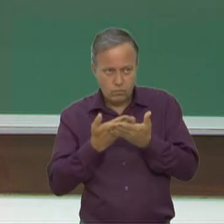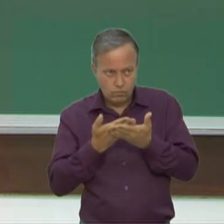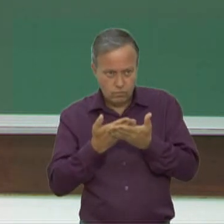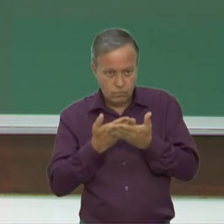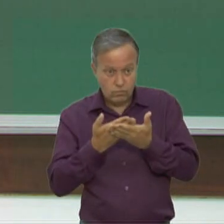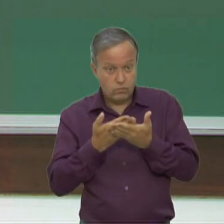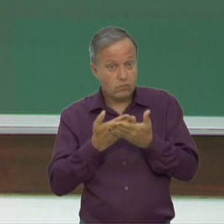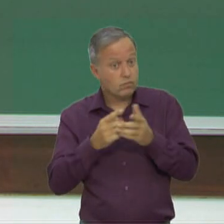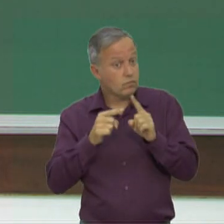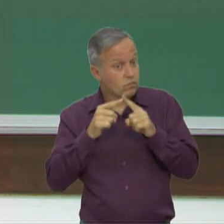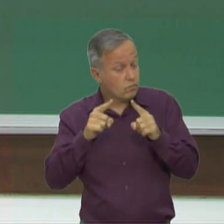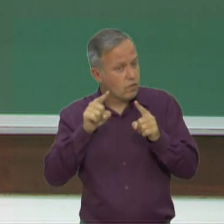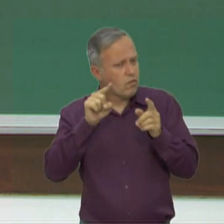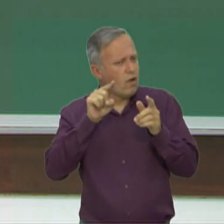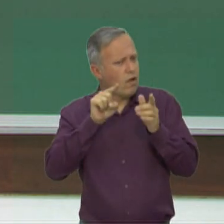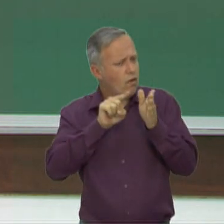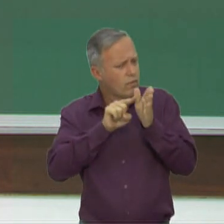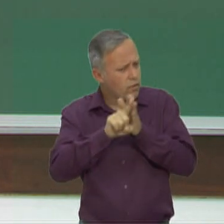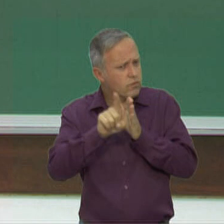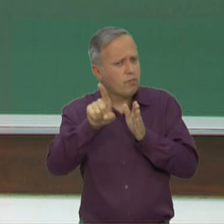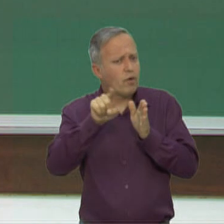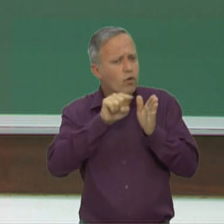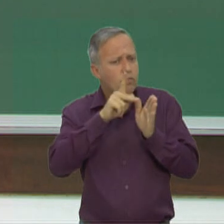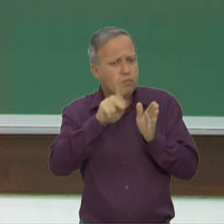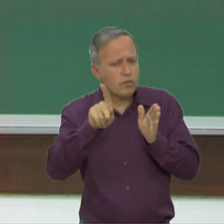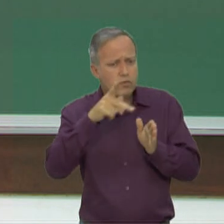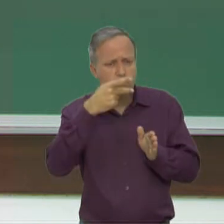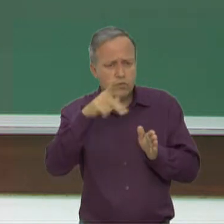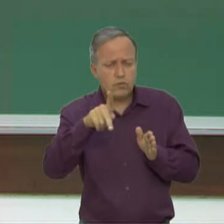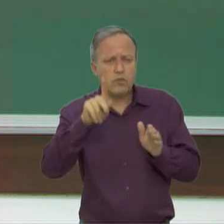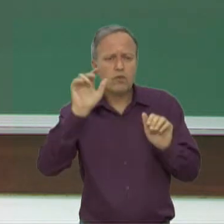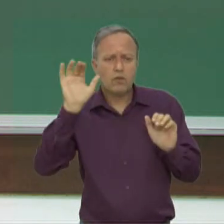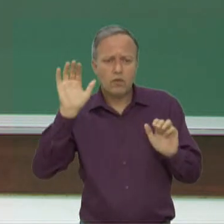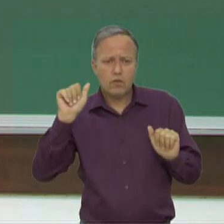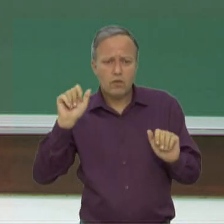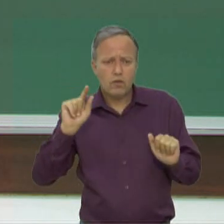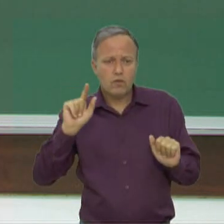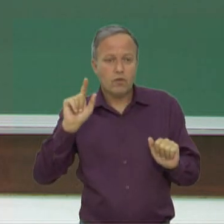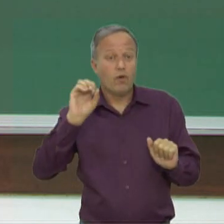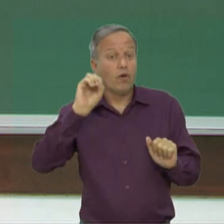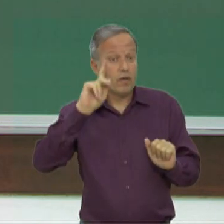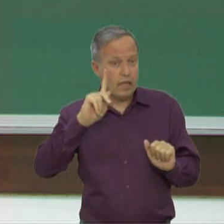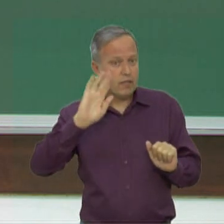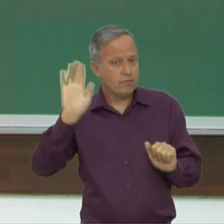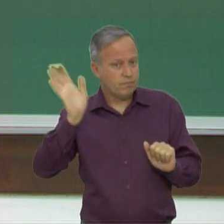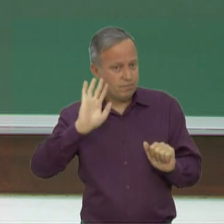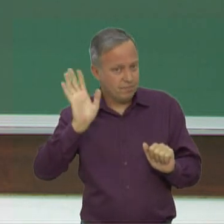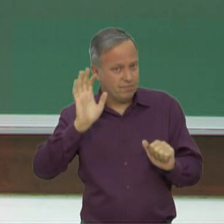espanhola. Eu me despeço, até a próxima aula e um forte abraço.